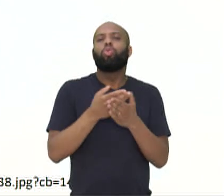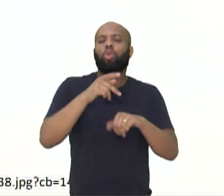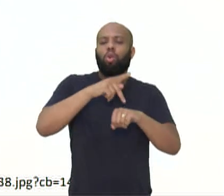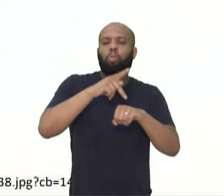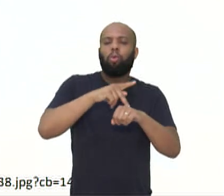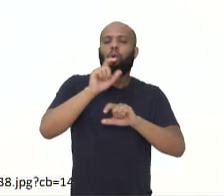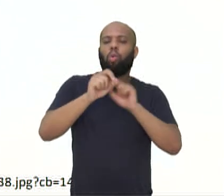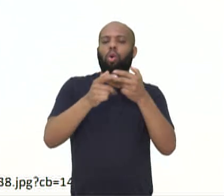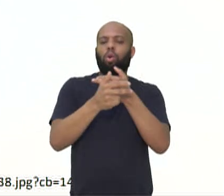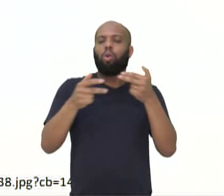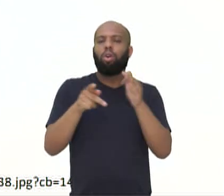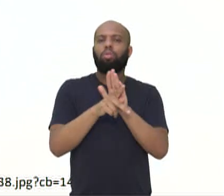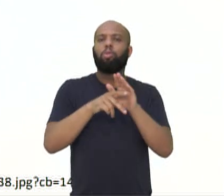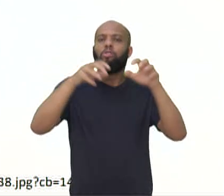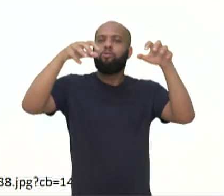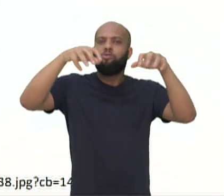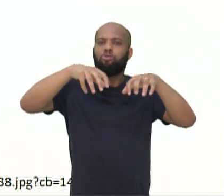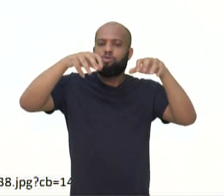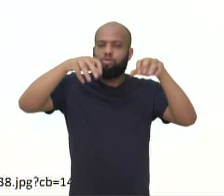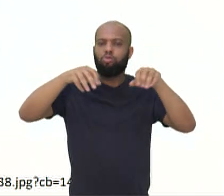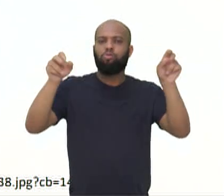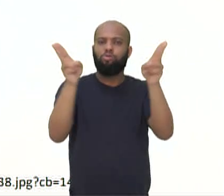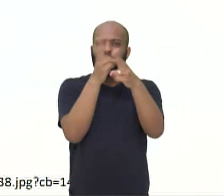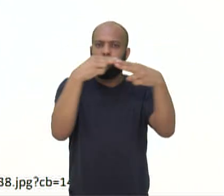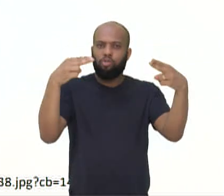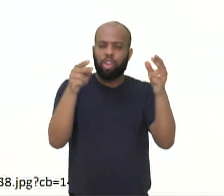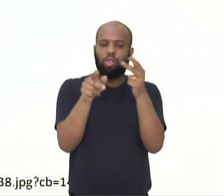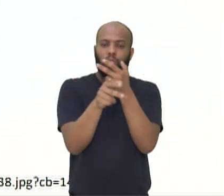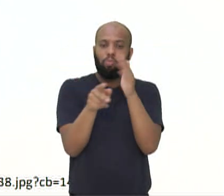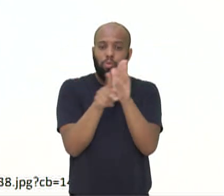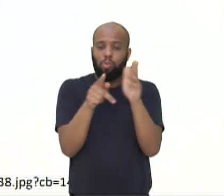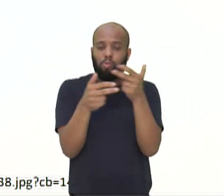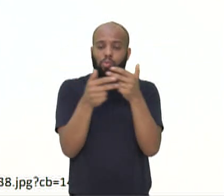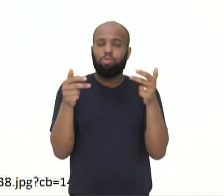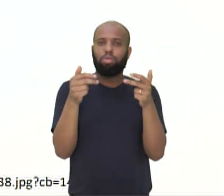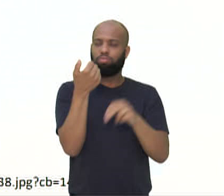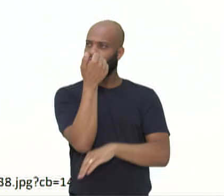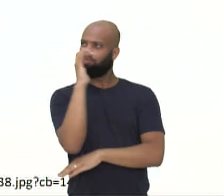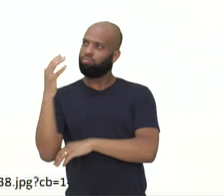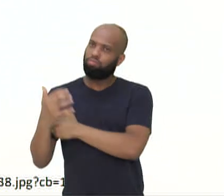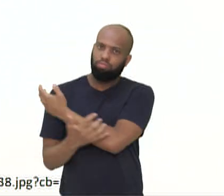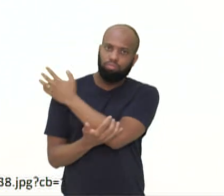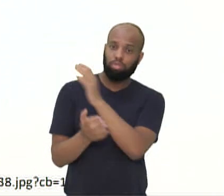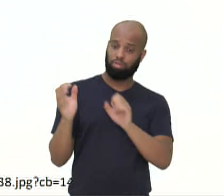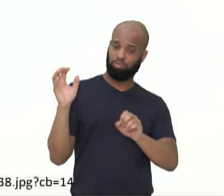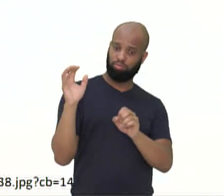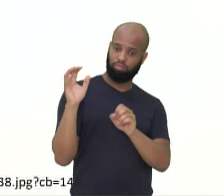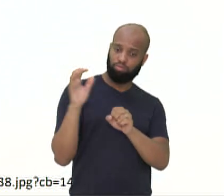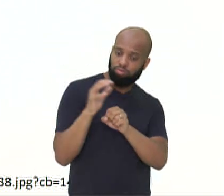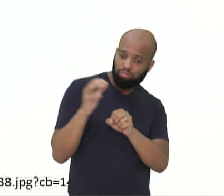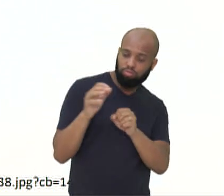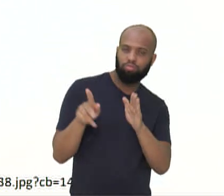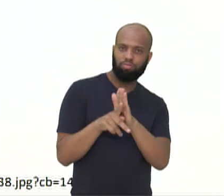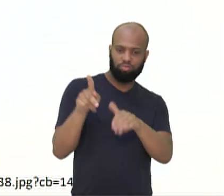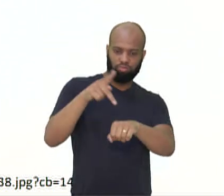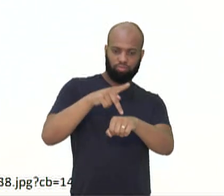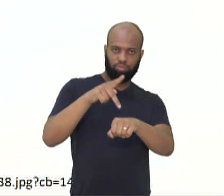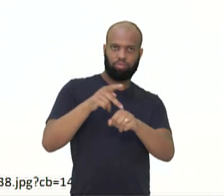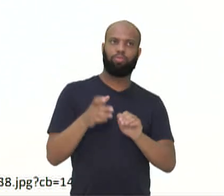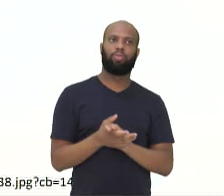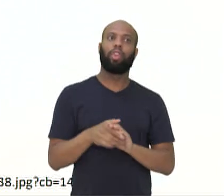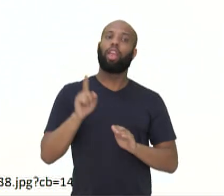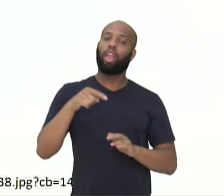do vento, da chuva, das intempéries da natureza. As ações do vento, da chuva e de organismos